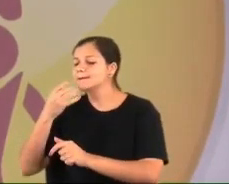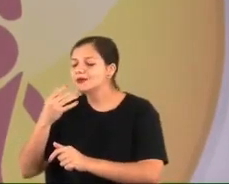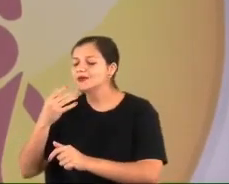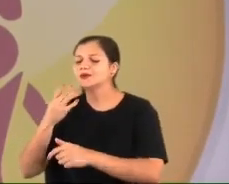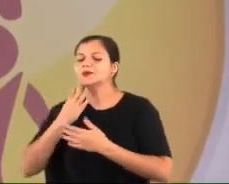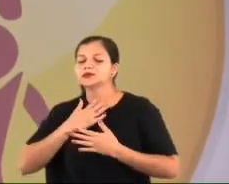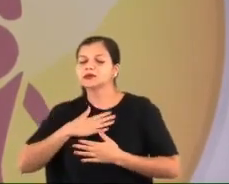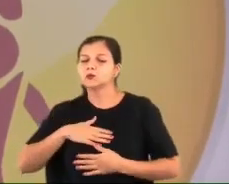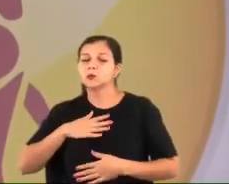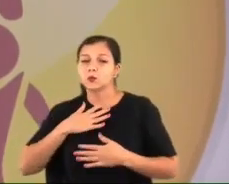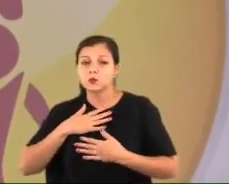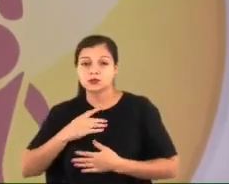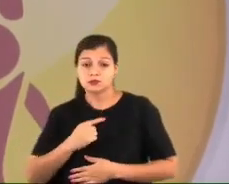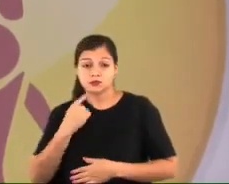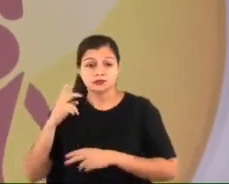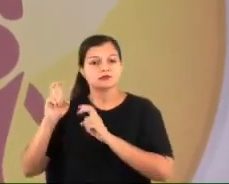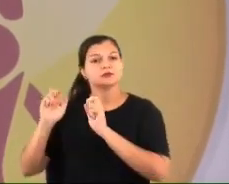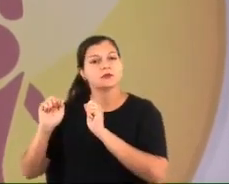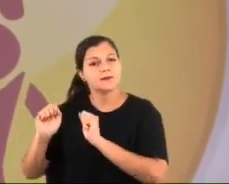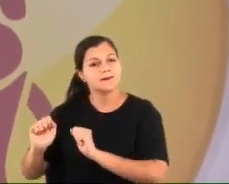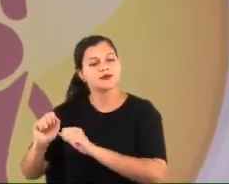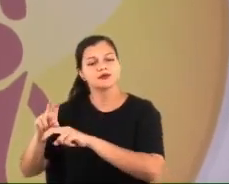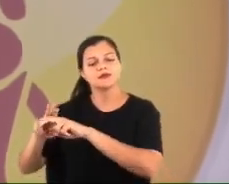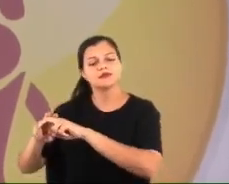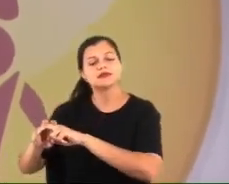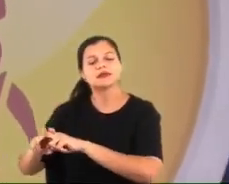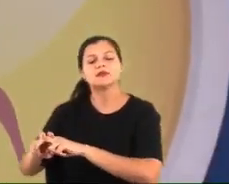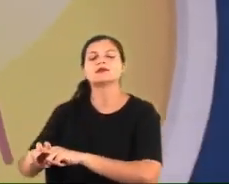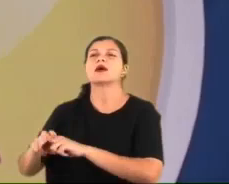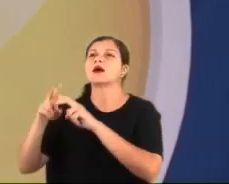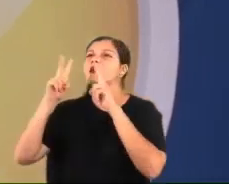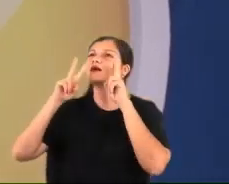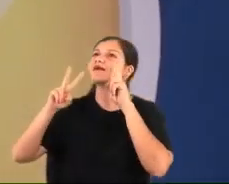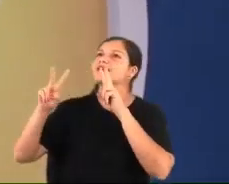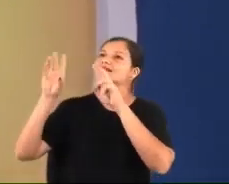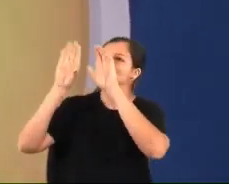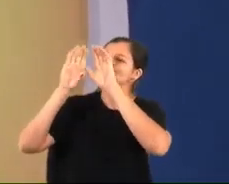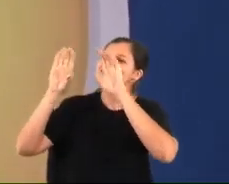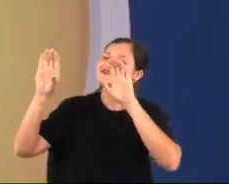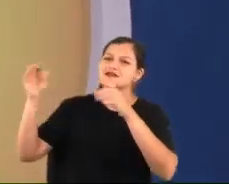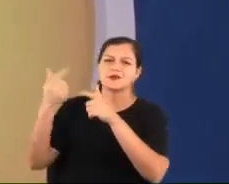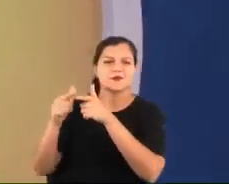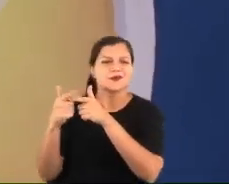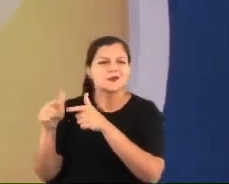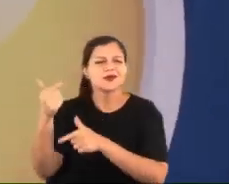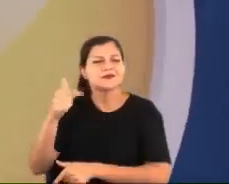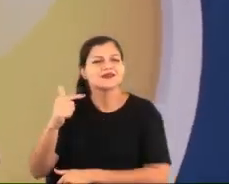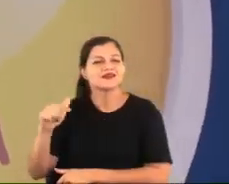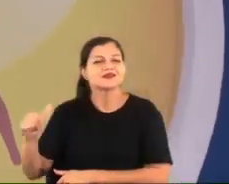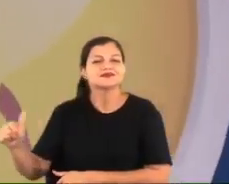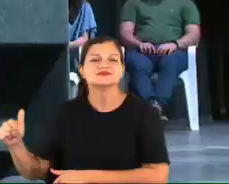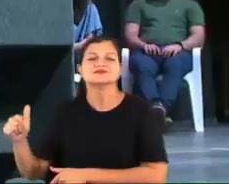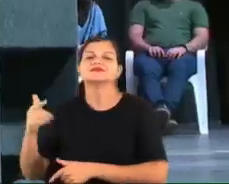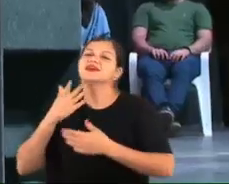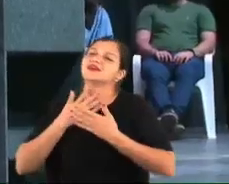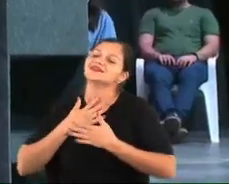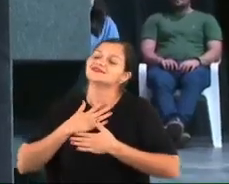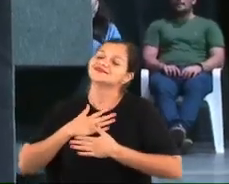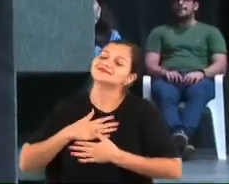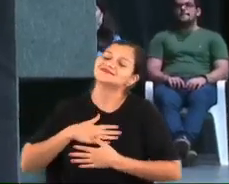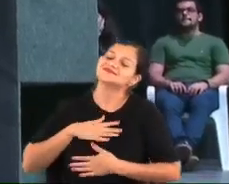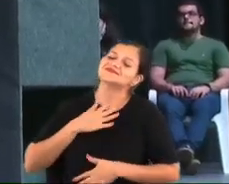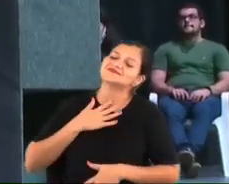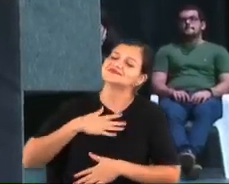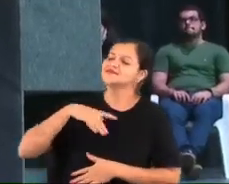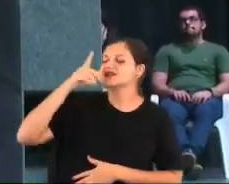céu sem problema nenhum. Você já fez isso? Algumas pessoas faziam muito isso aqui na Nibe. Vinham aqui no gramado, lá na frente, e